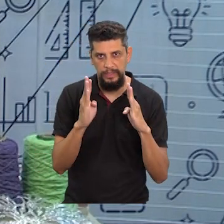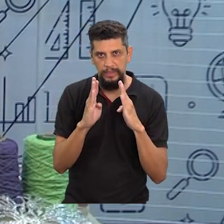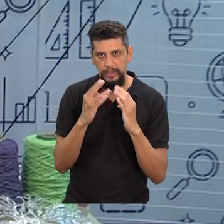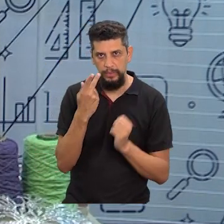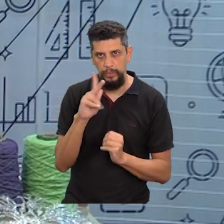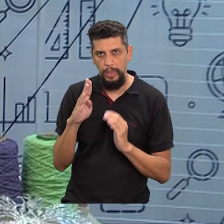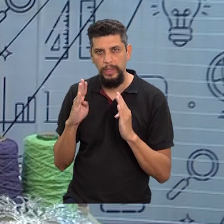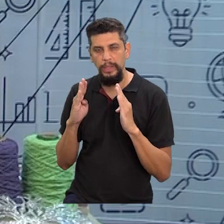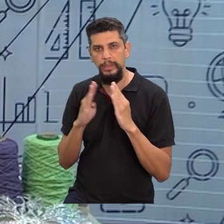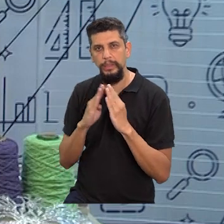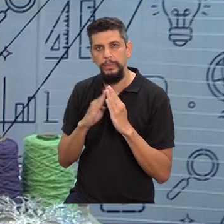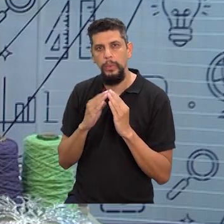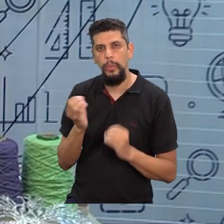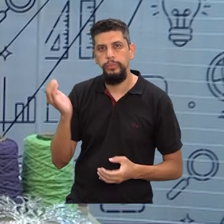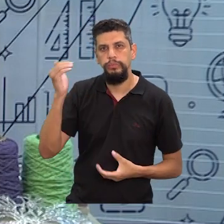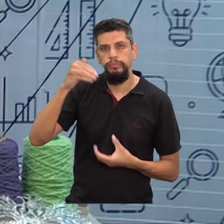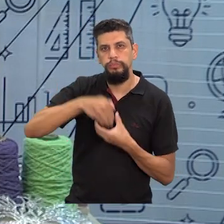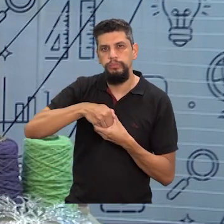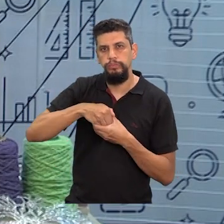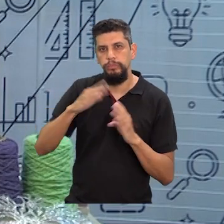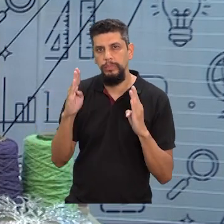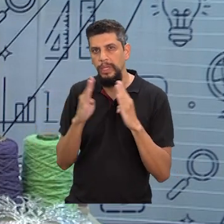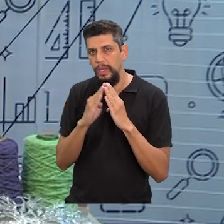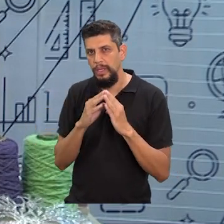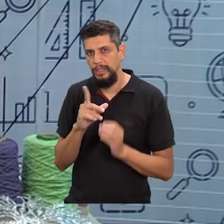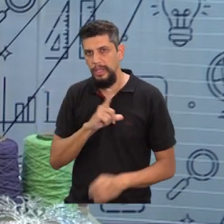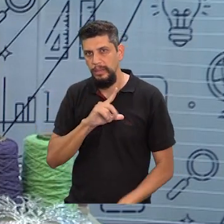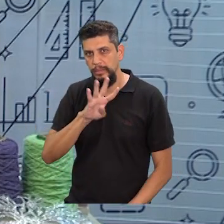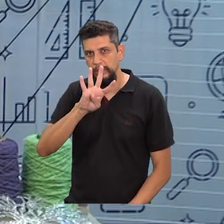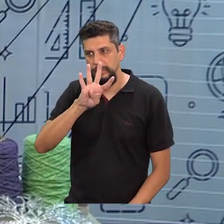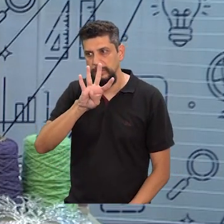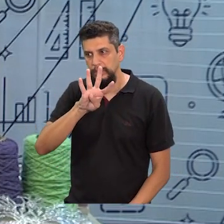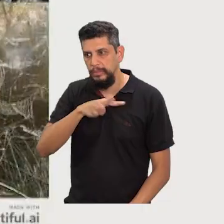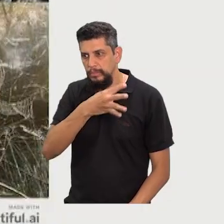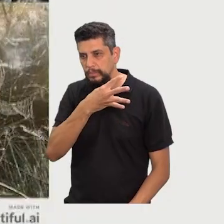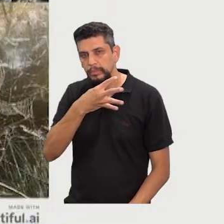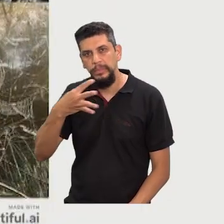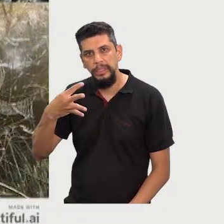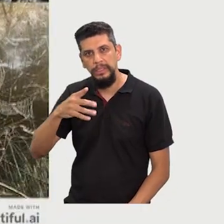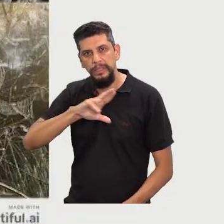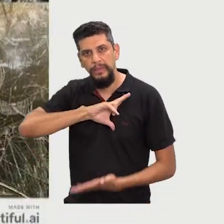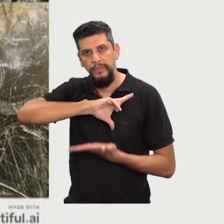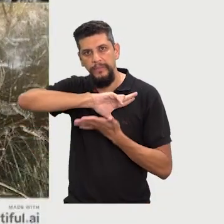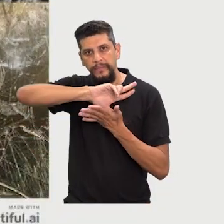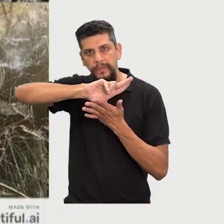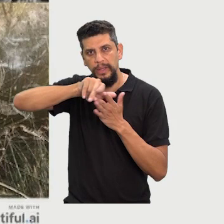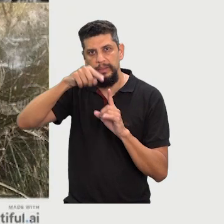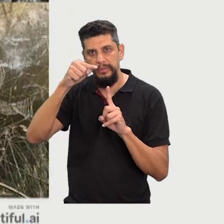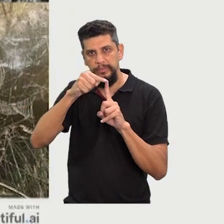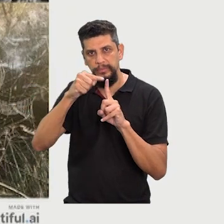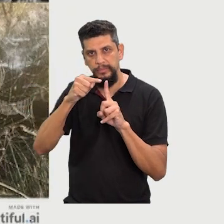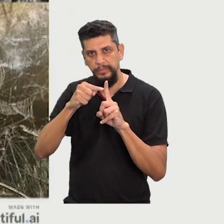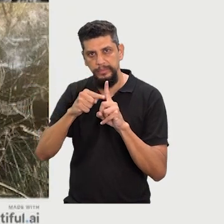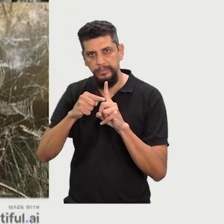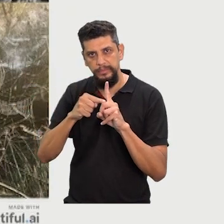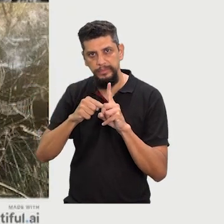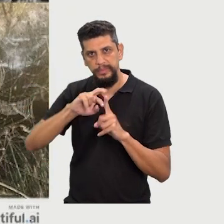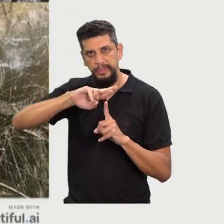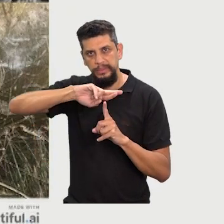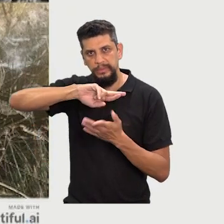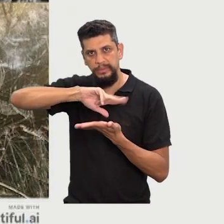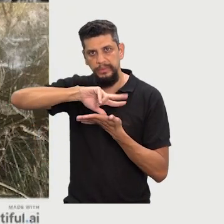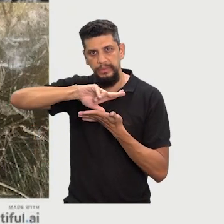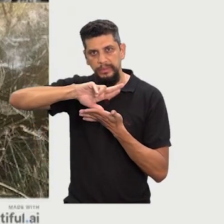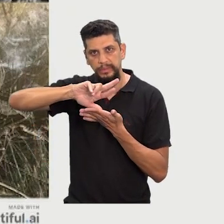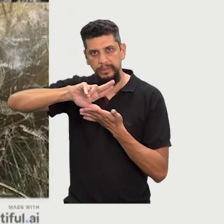da sua casa, você já reparou? Ou você já viu dentro da sua casa uma teia? Olha lá. Gente, existem vários tipos de teias diferentes,